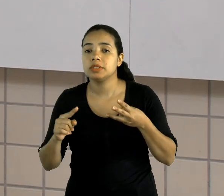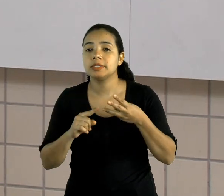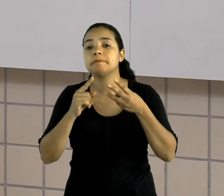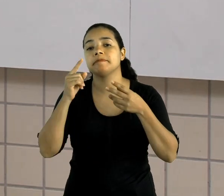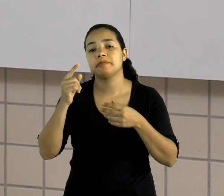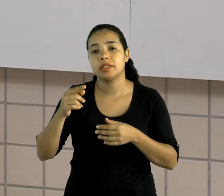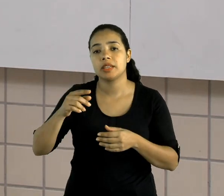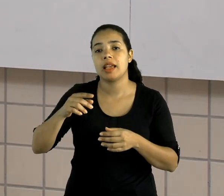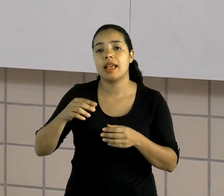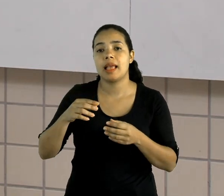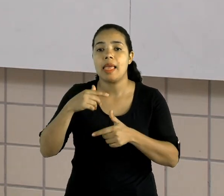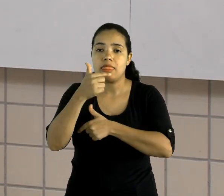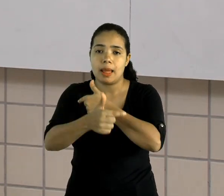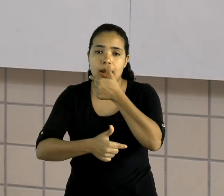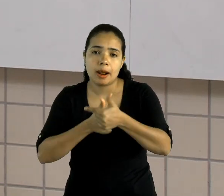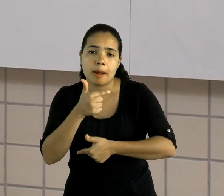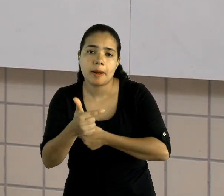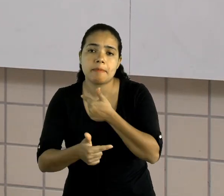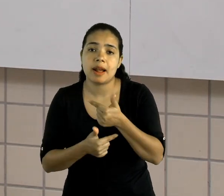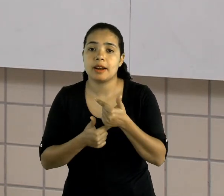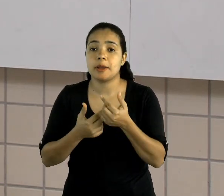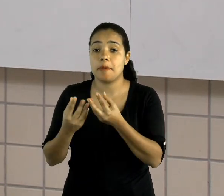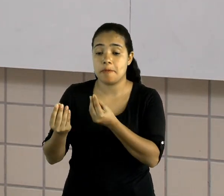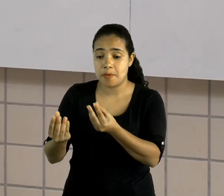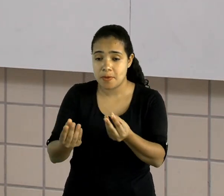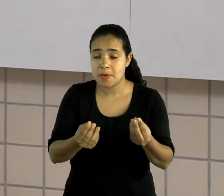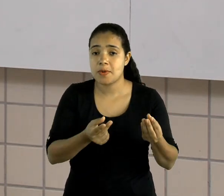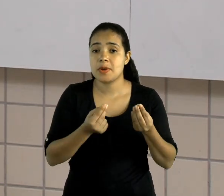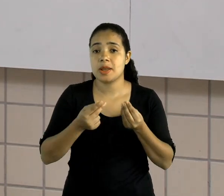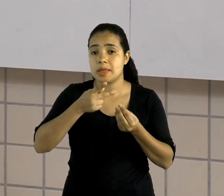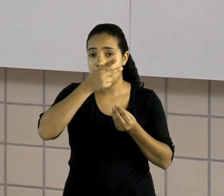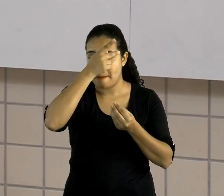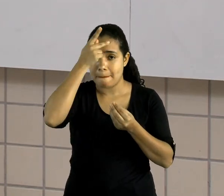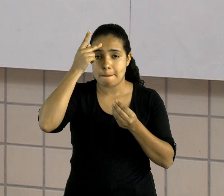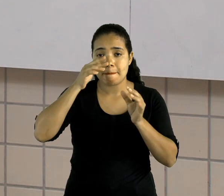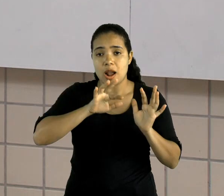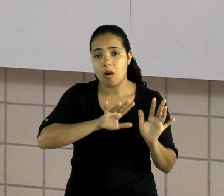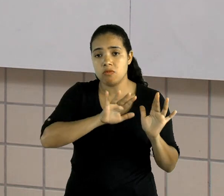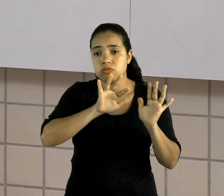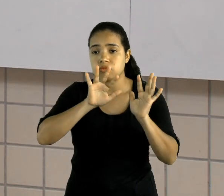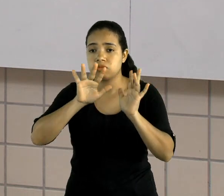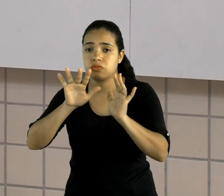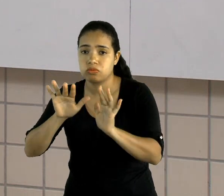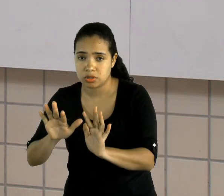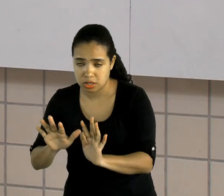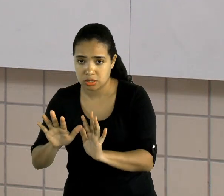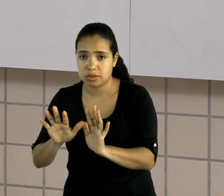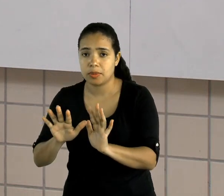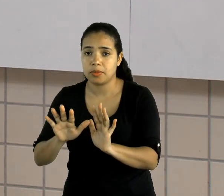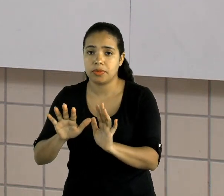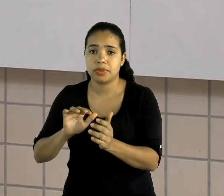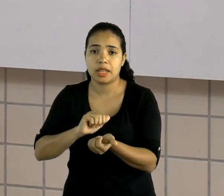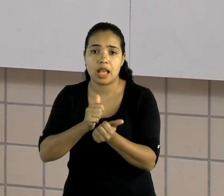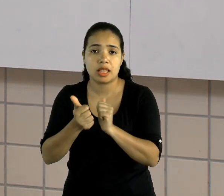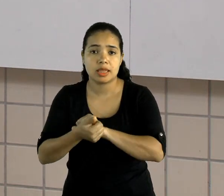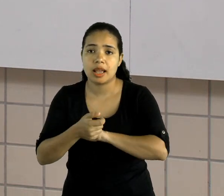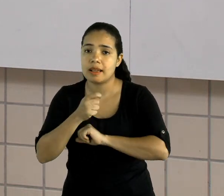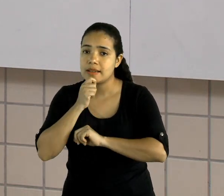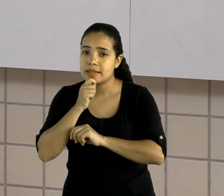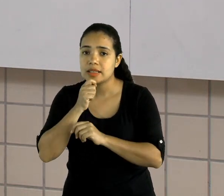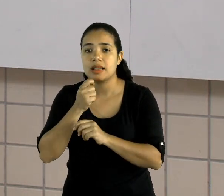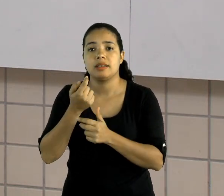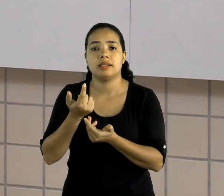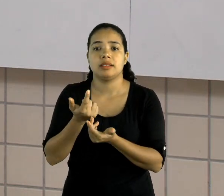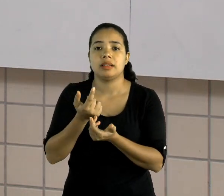precarização de serviços. Quando eu tenho muita gente num local que não estava adaptado para receber muita